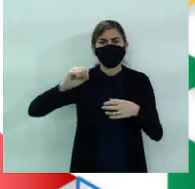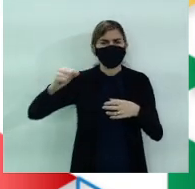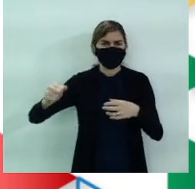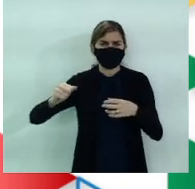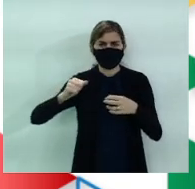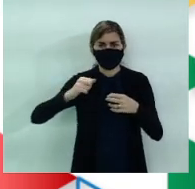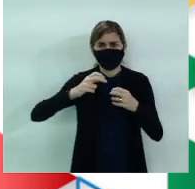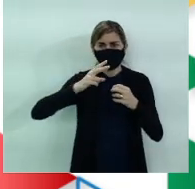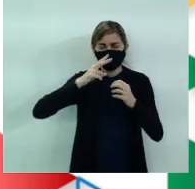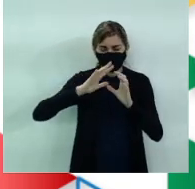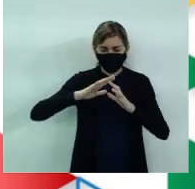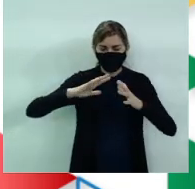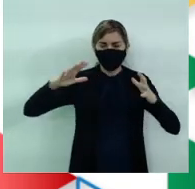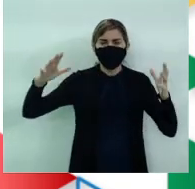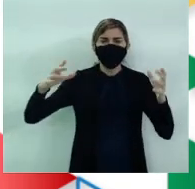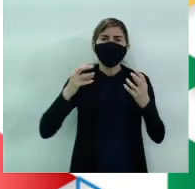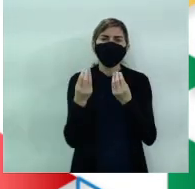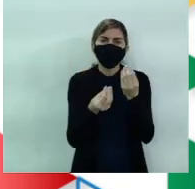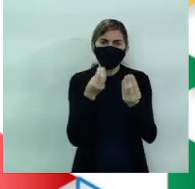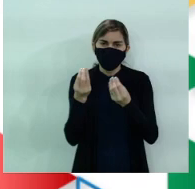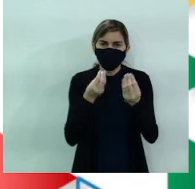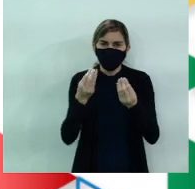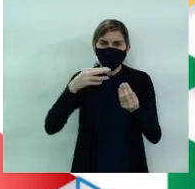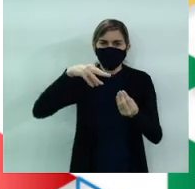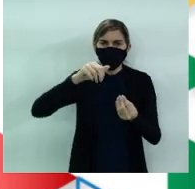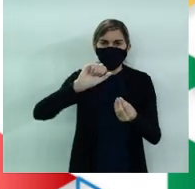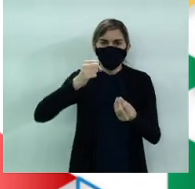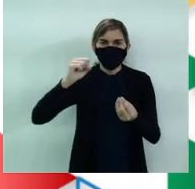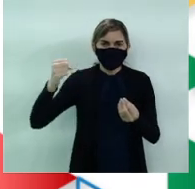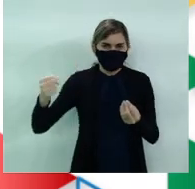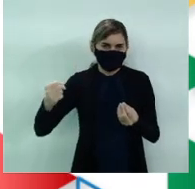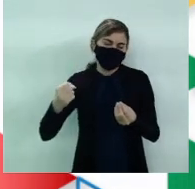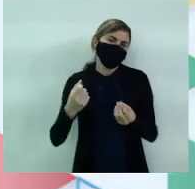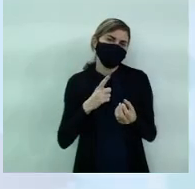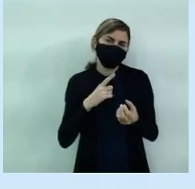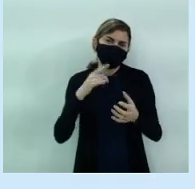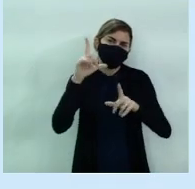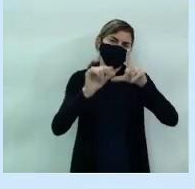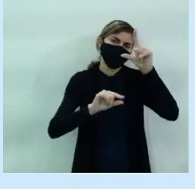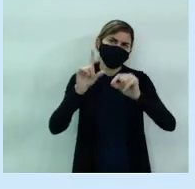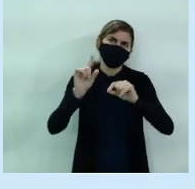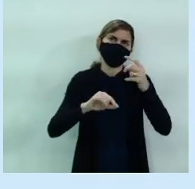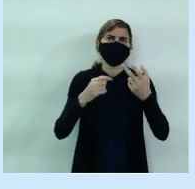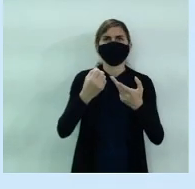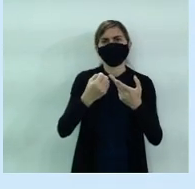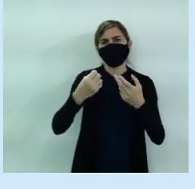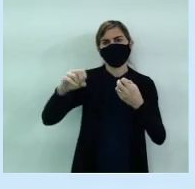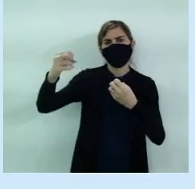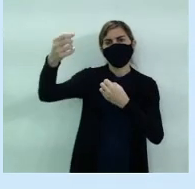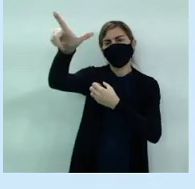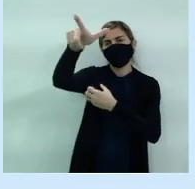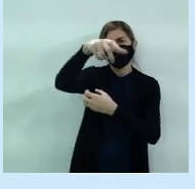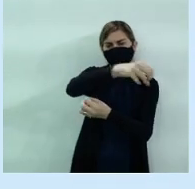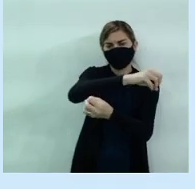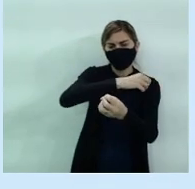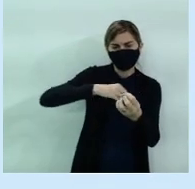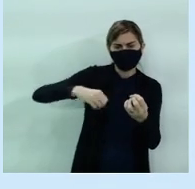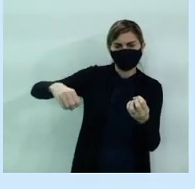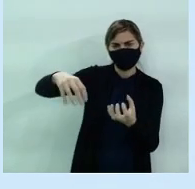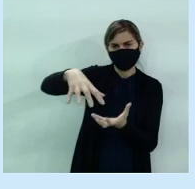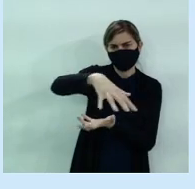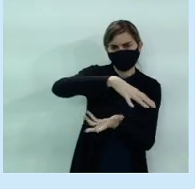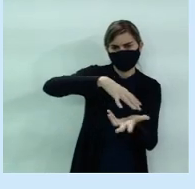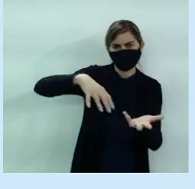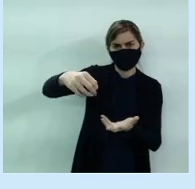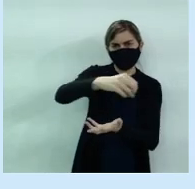muito grande, como a massa aí de uma estrela ou de um planeta.